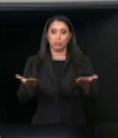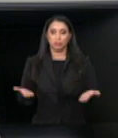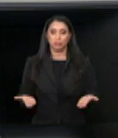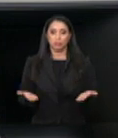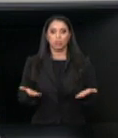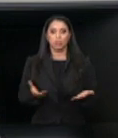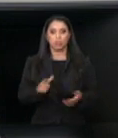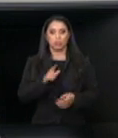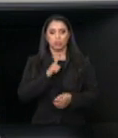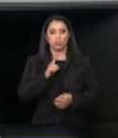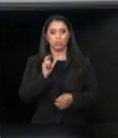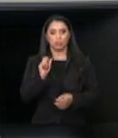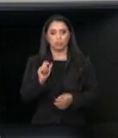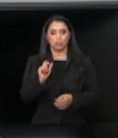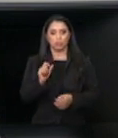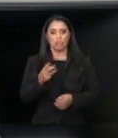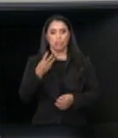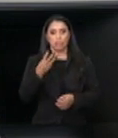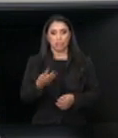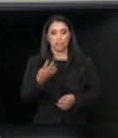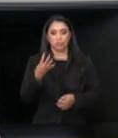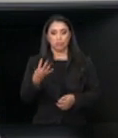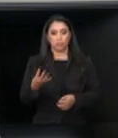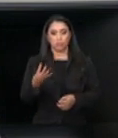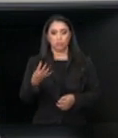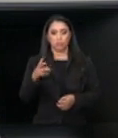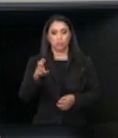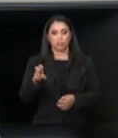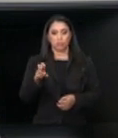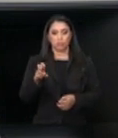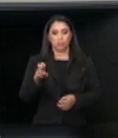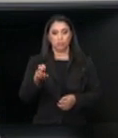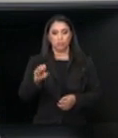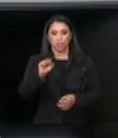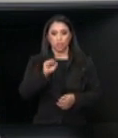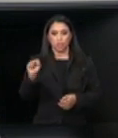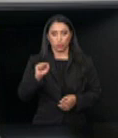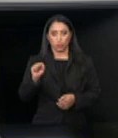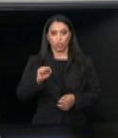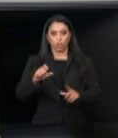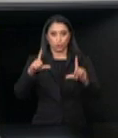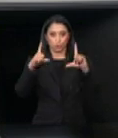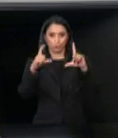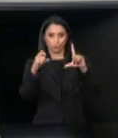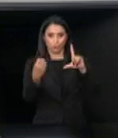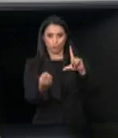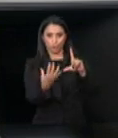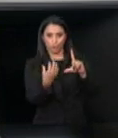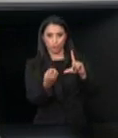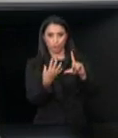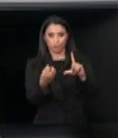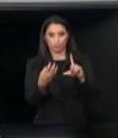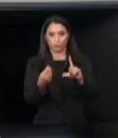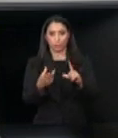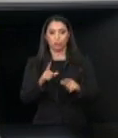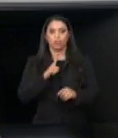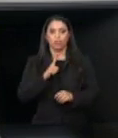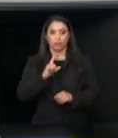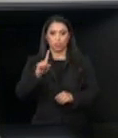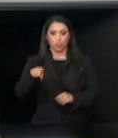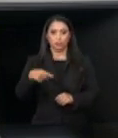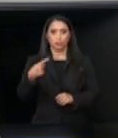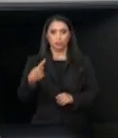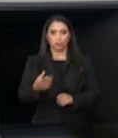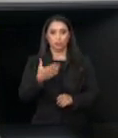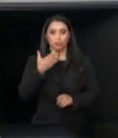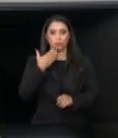de fato acho que já tiraram umas 3.458 fotos é durante essa eu nós